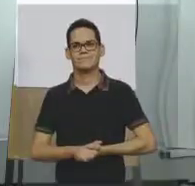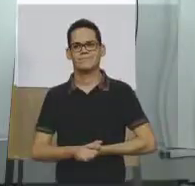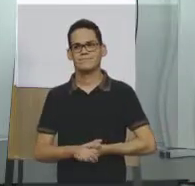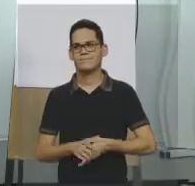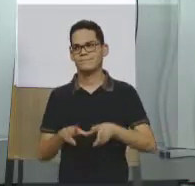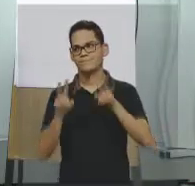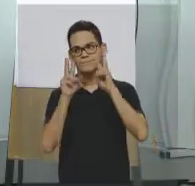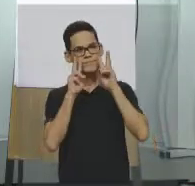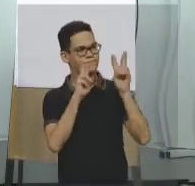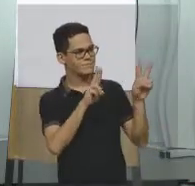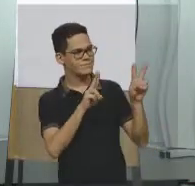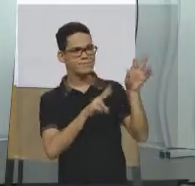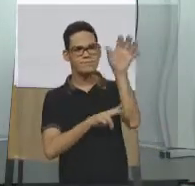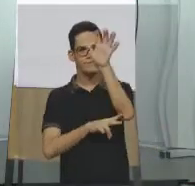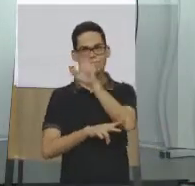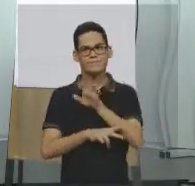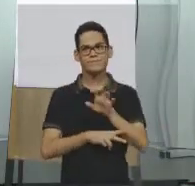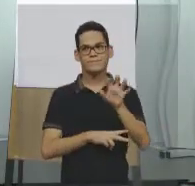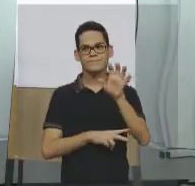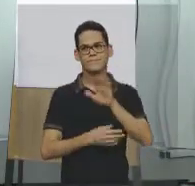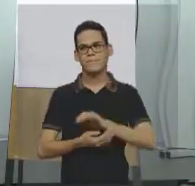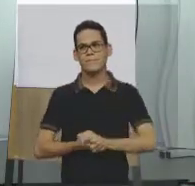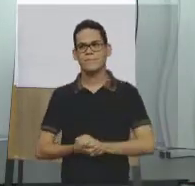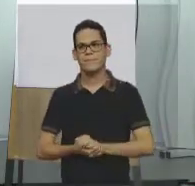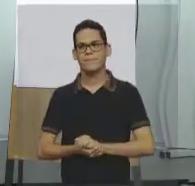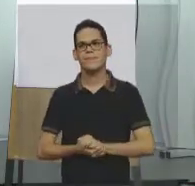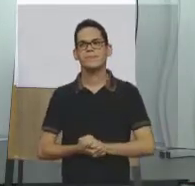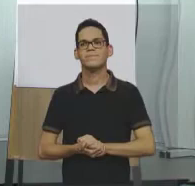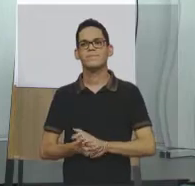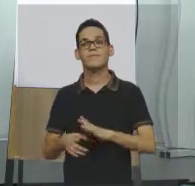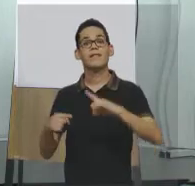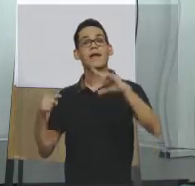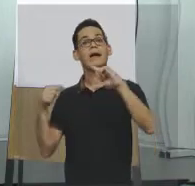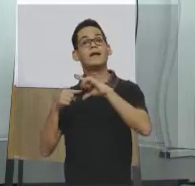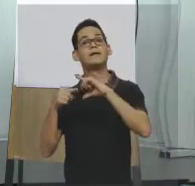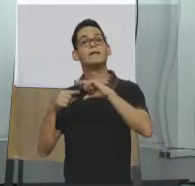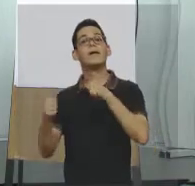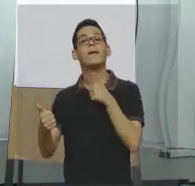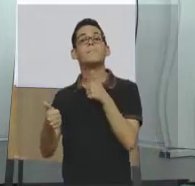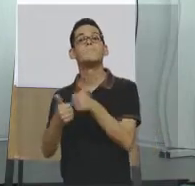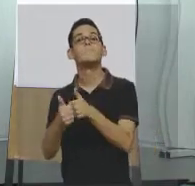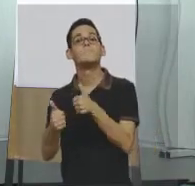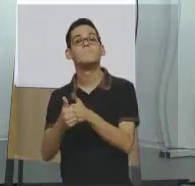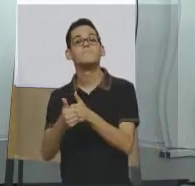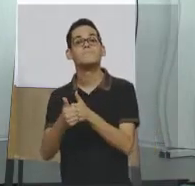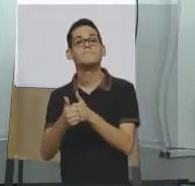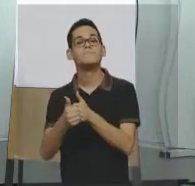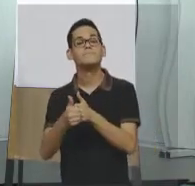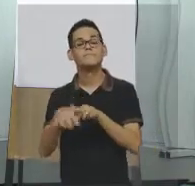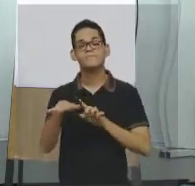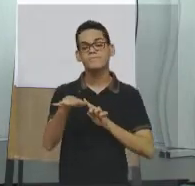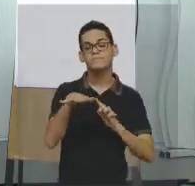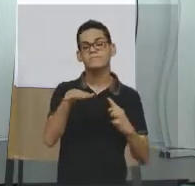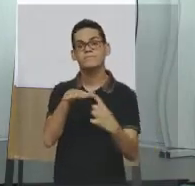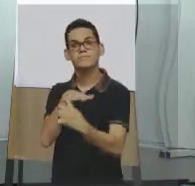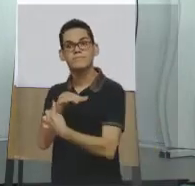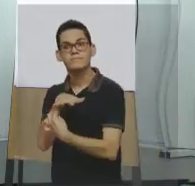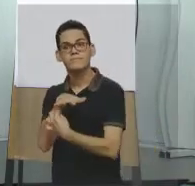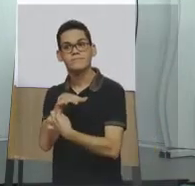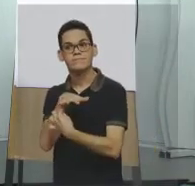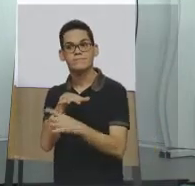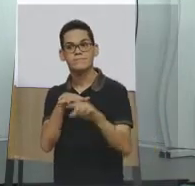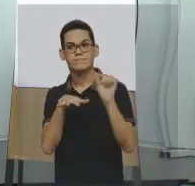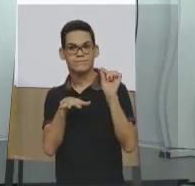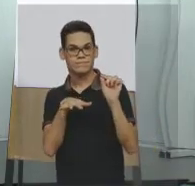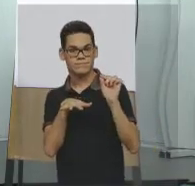aqui no mapa isso. Agora eu coloquei a seta apontando para a beirada, para uma das beiradas da